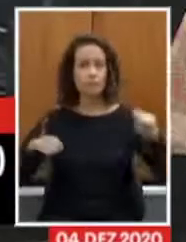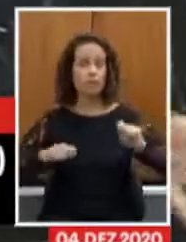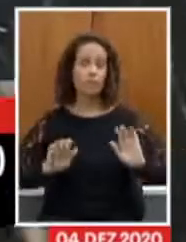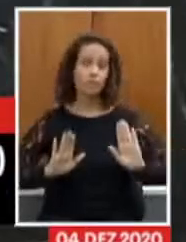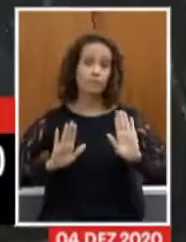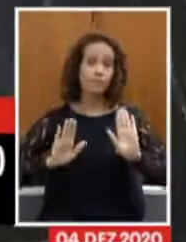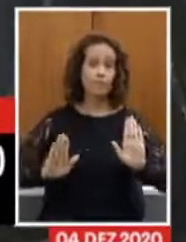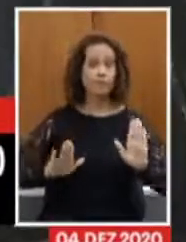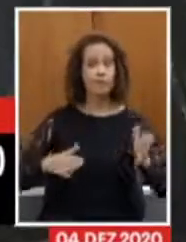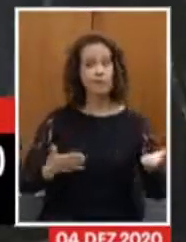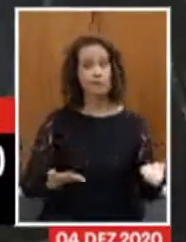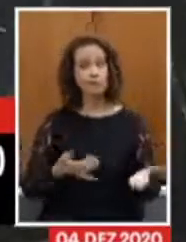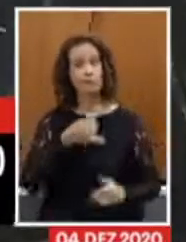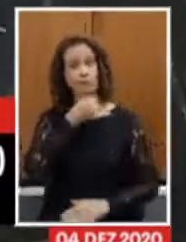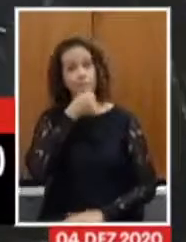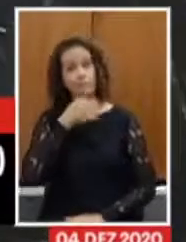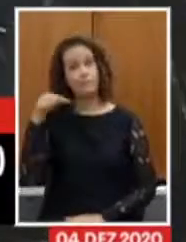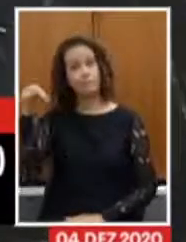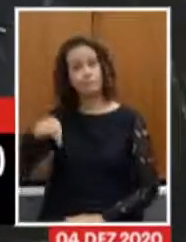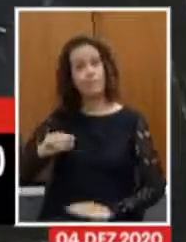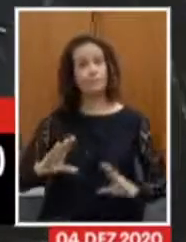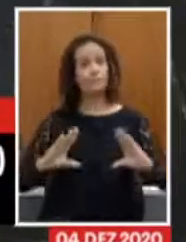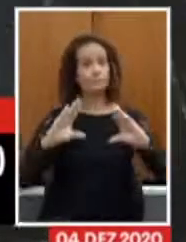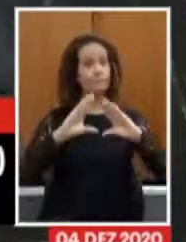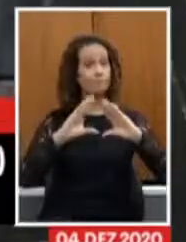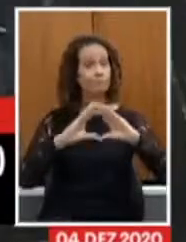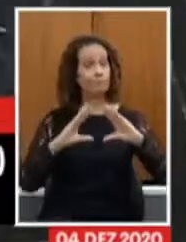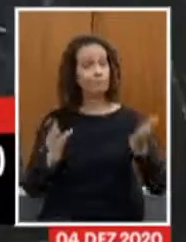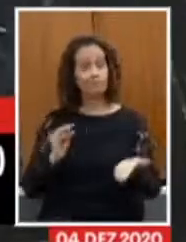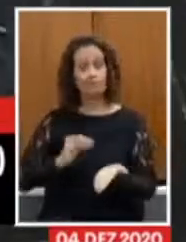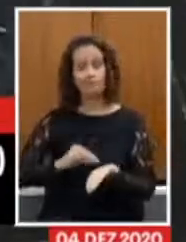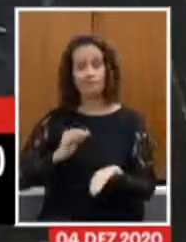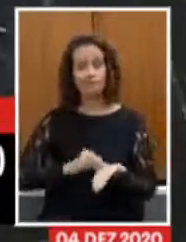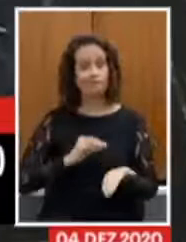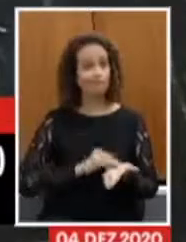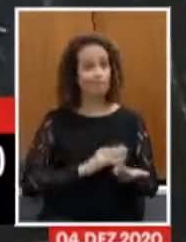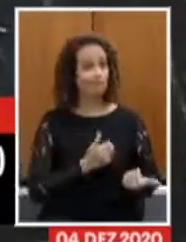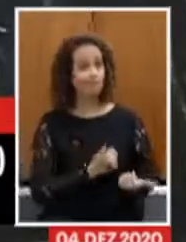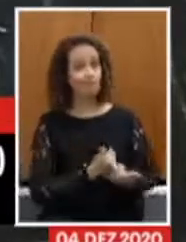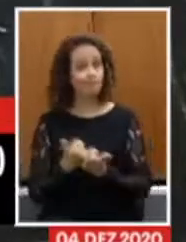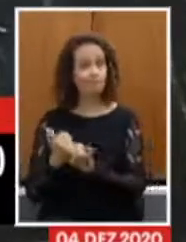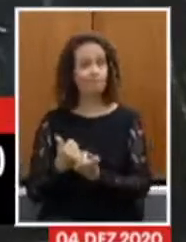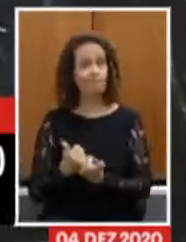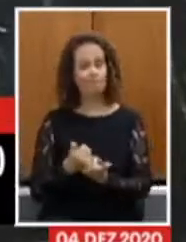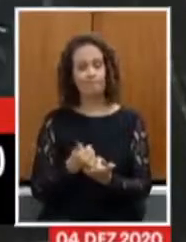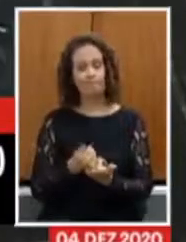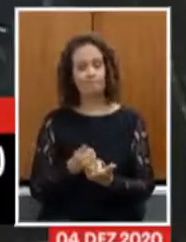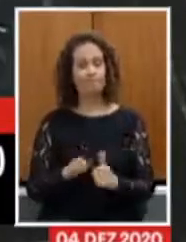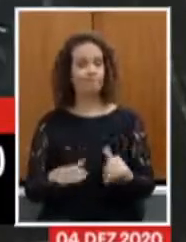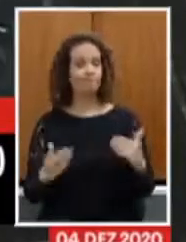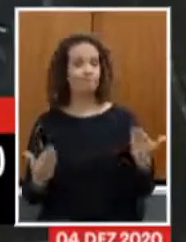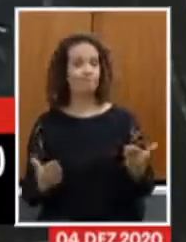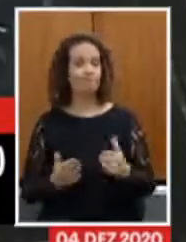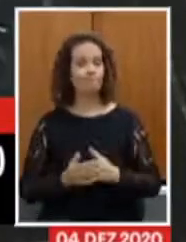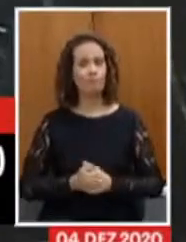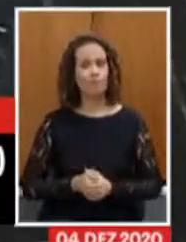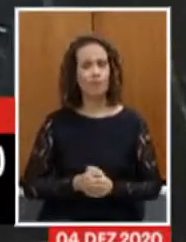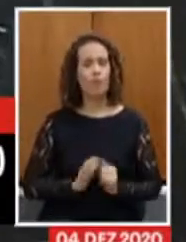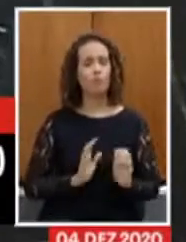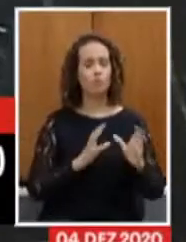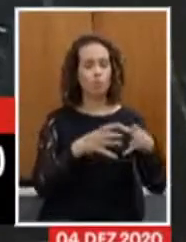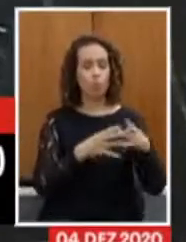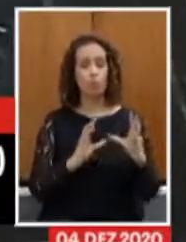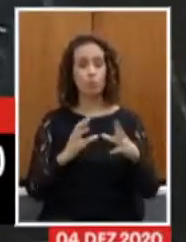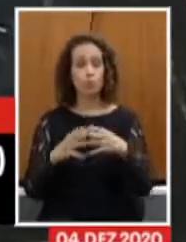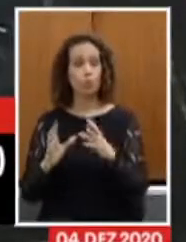infelizmente, houve aqui na Assembleia essa descaracterização. Vem os trâmites burocráticos, voltou-se para as comissões